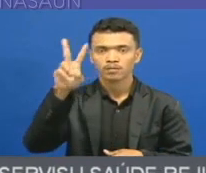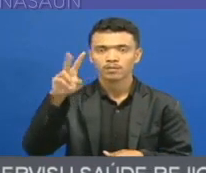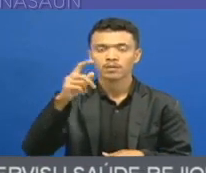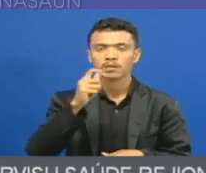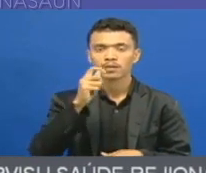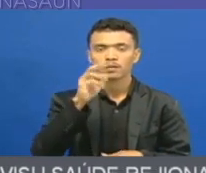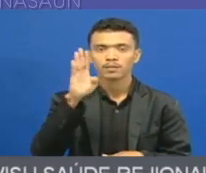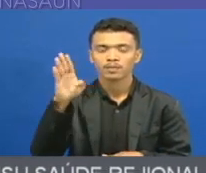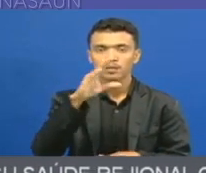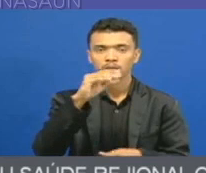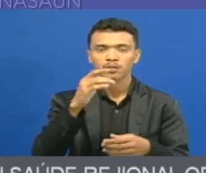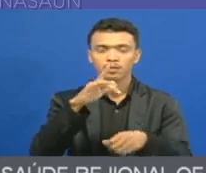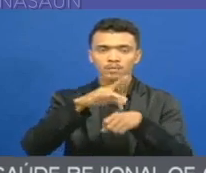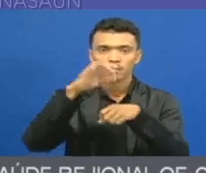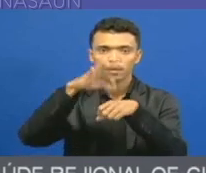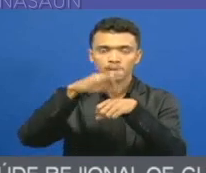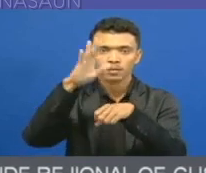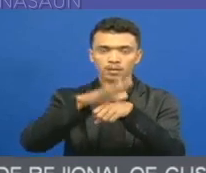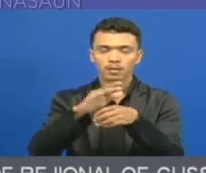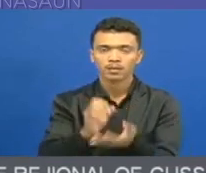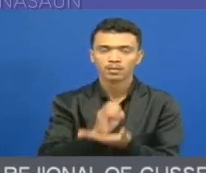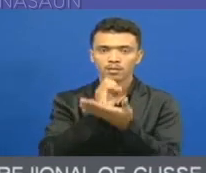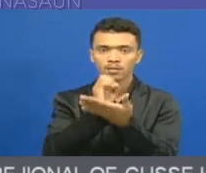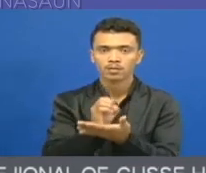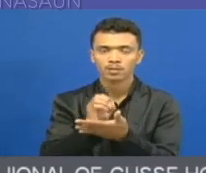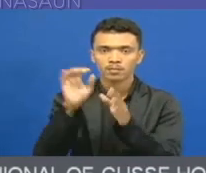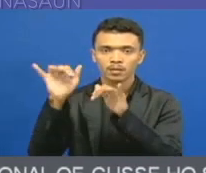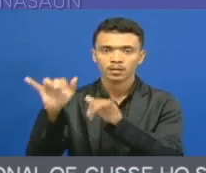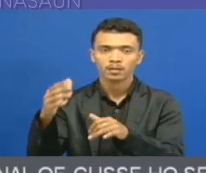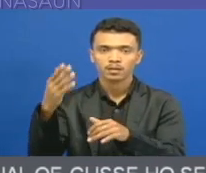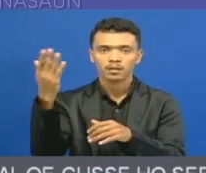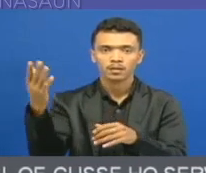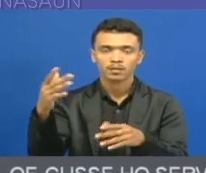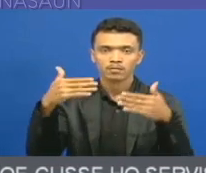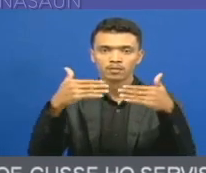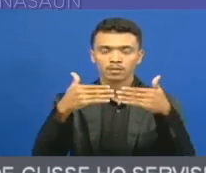ba populasaun Wekusi no Indonesia nebehela iha linha fronteira.